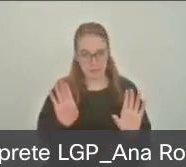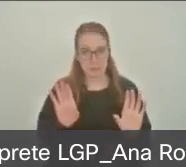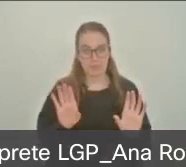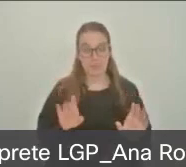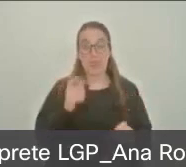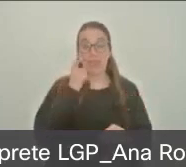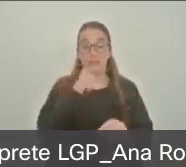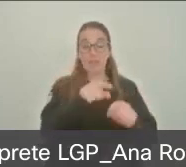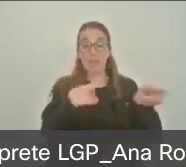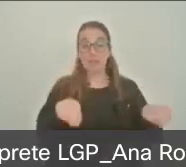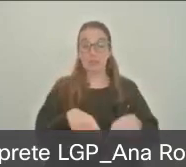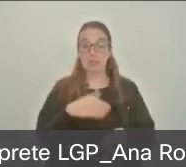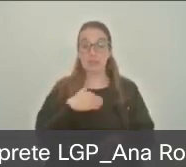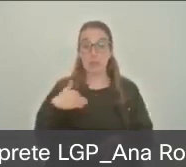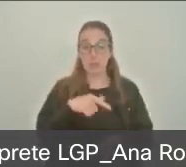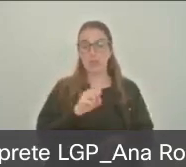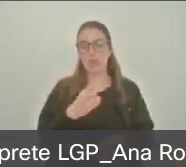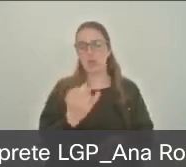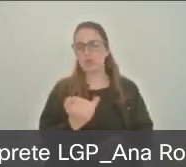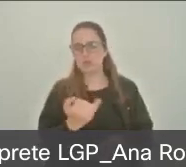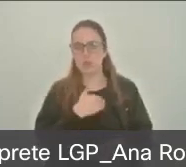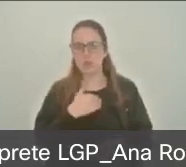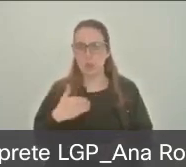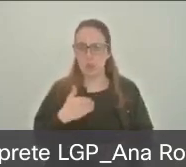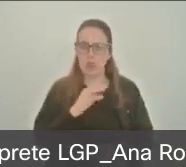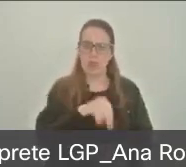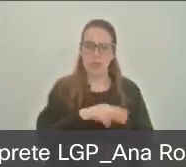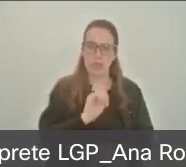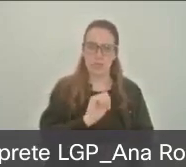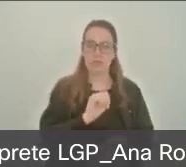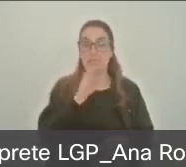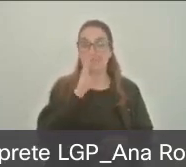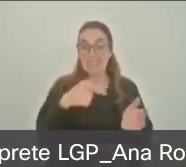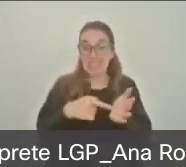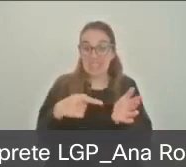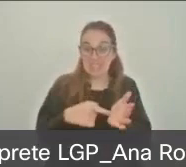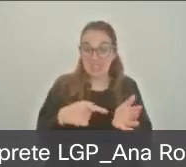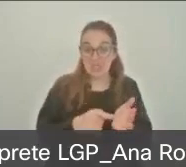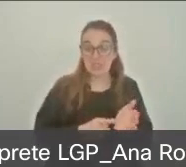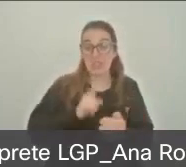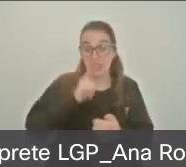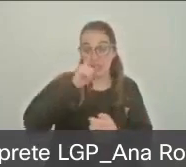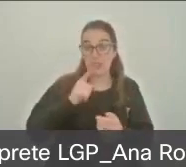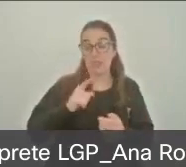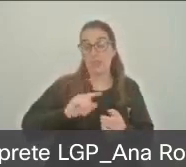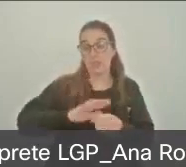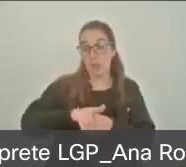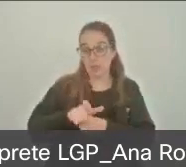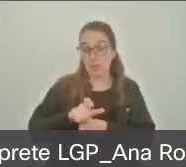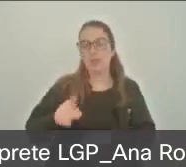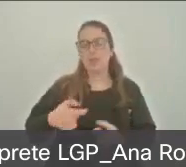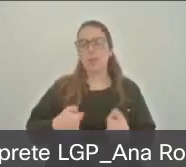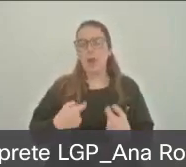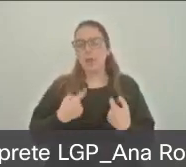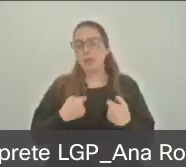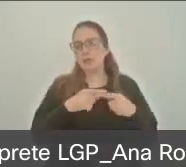de serviços de saúde, os serviços e estabelecimentos do SNS que exigissem ao acompanhante a realização do teste de Covid deveriam assegurar